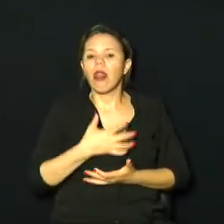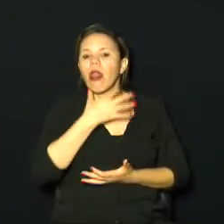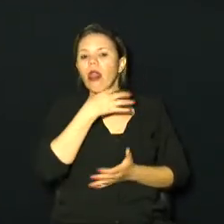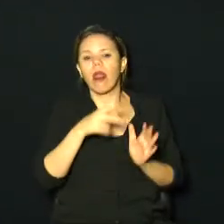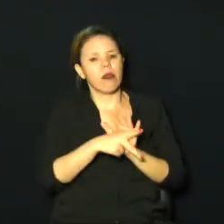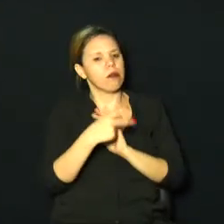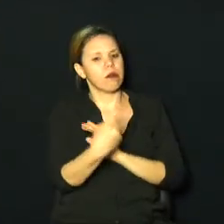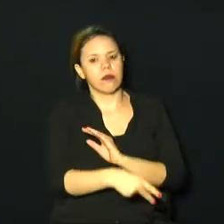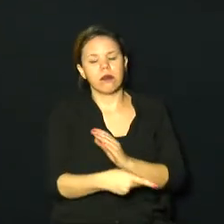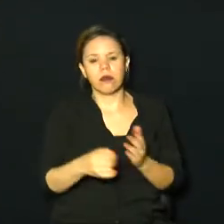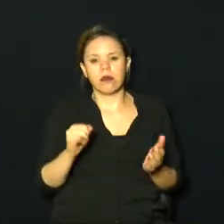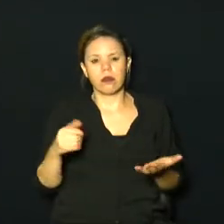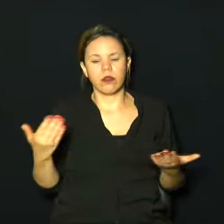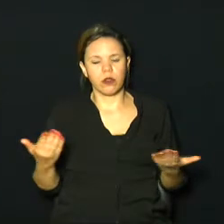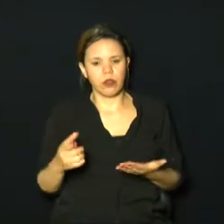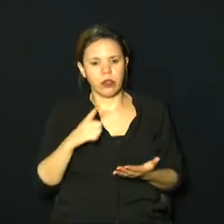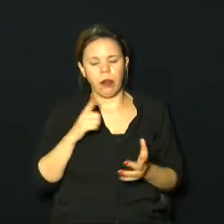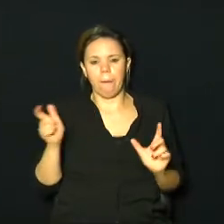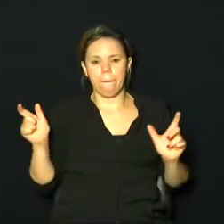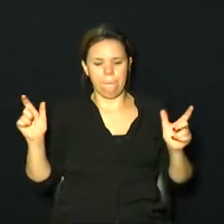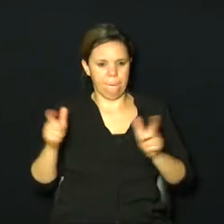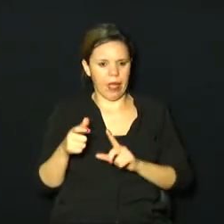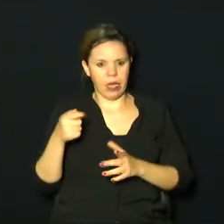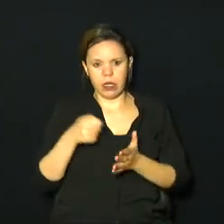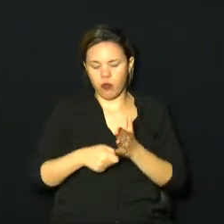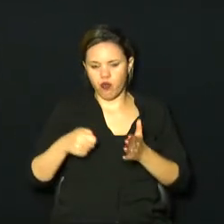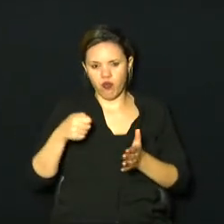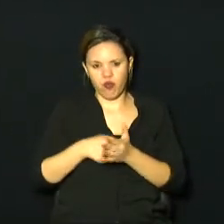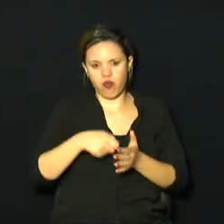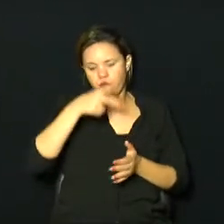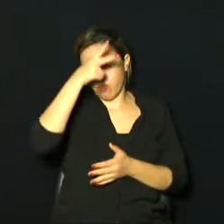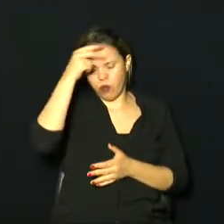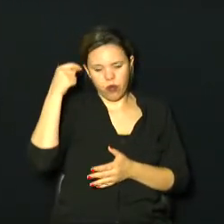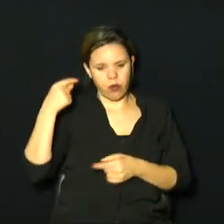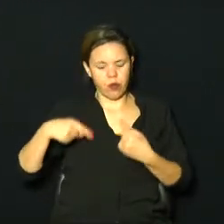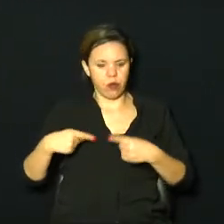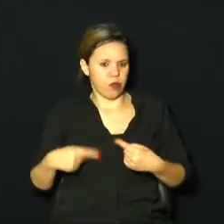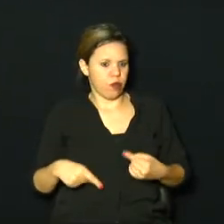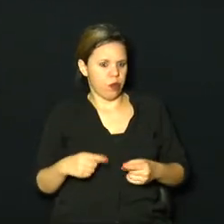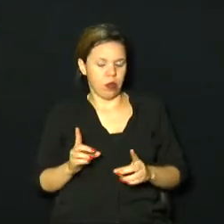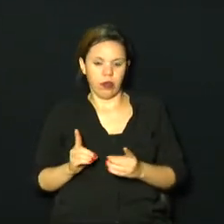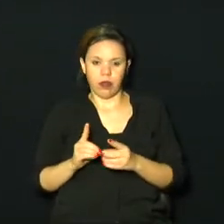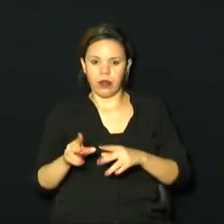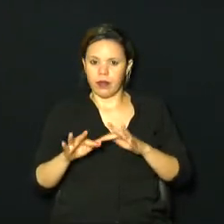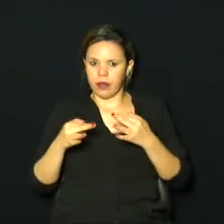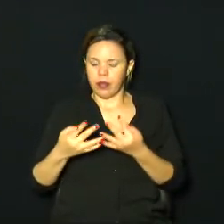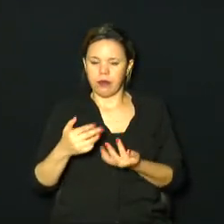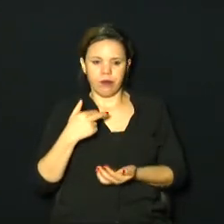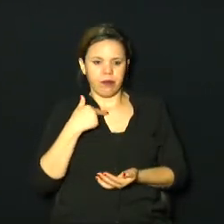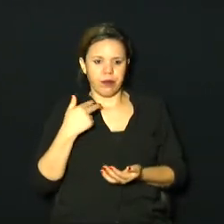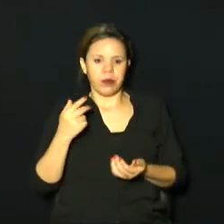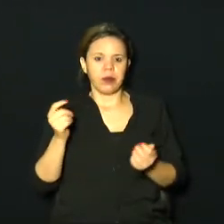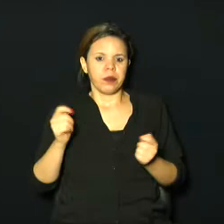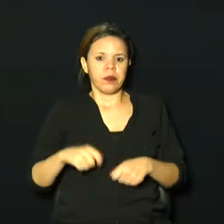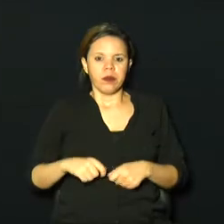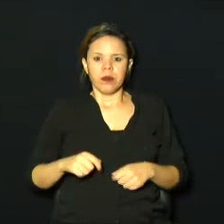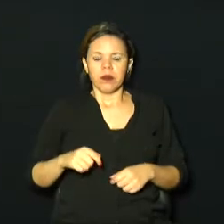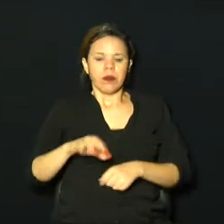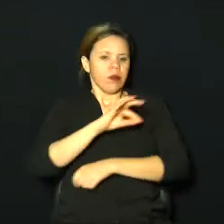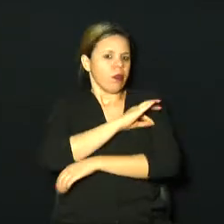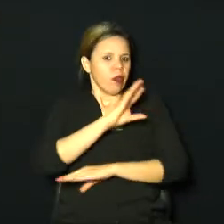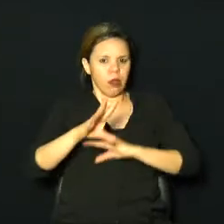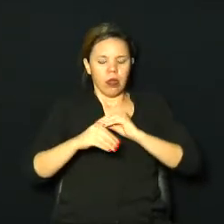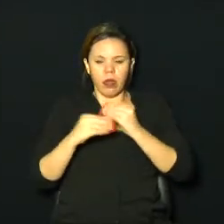dela. Se hoje há menos política pública para atender essas famílias e não foi possível a prefeitura concluir até agora, porque ela